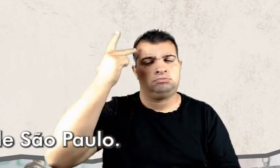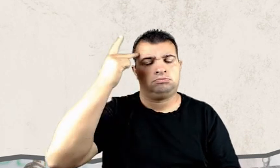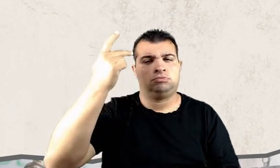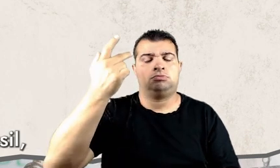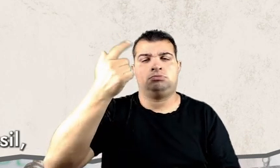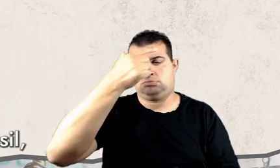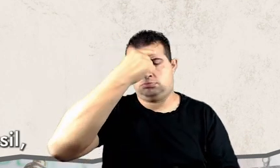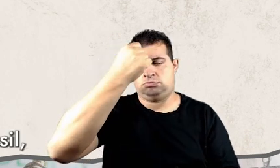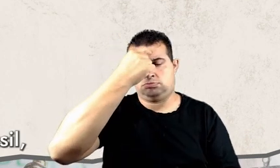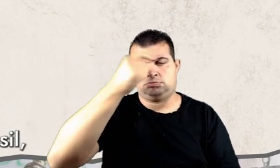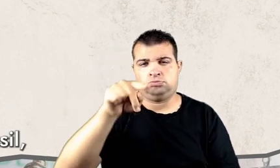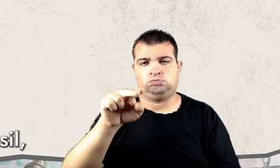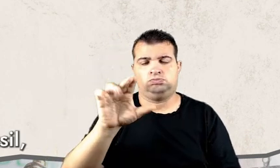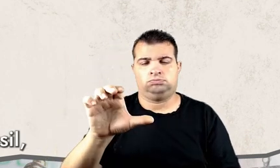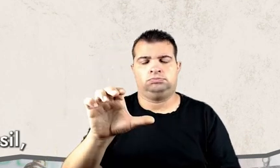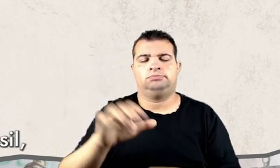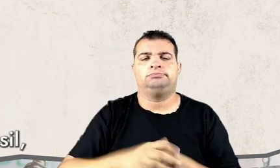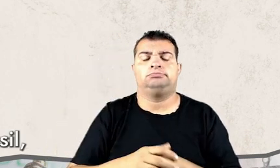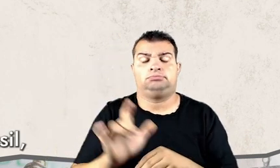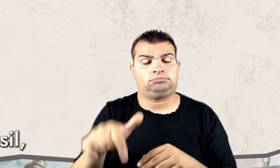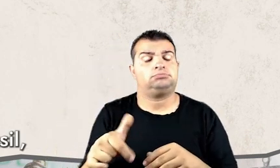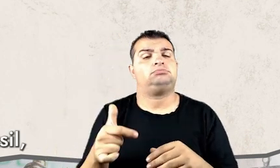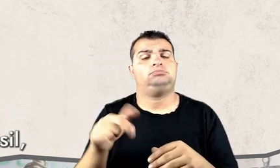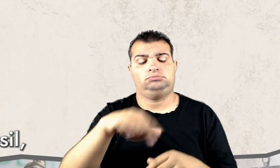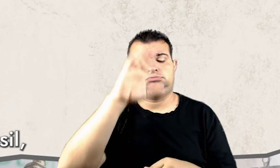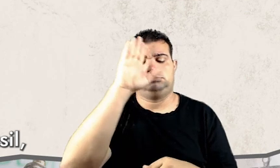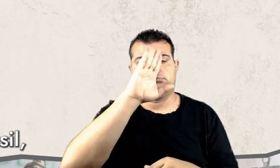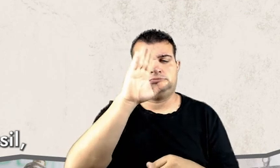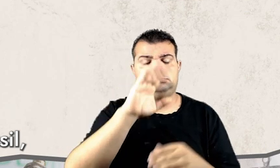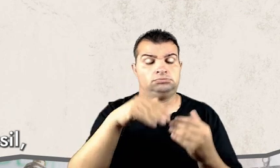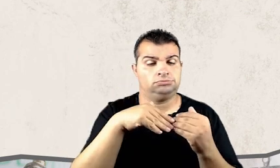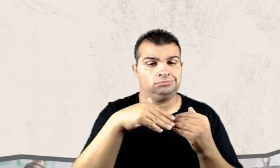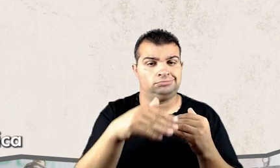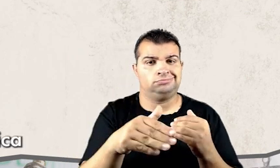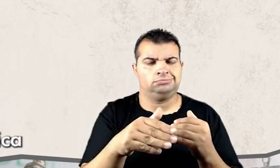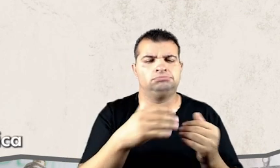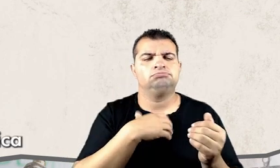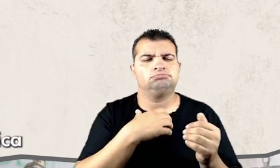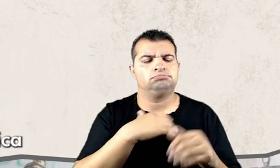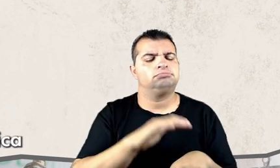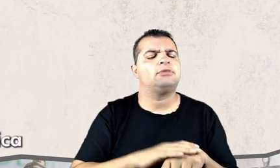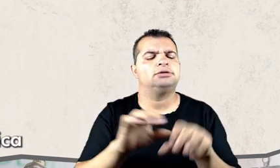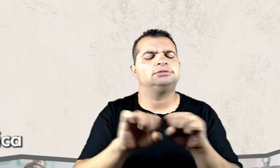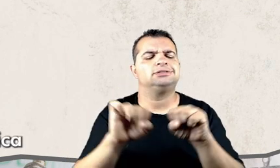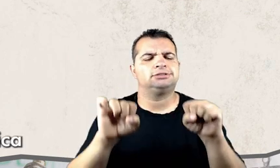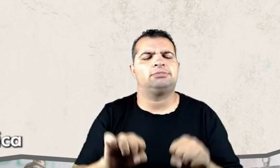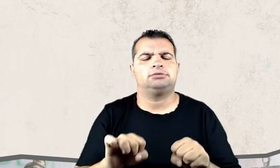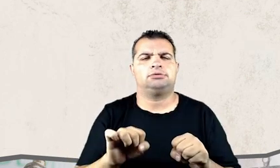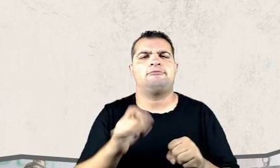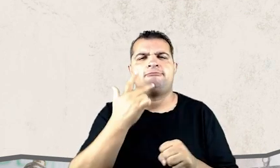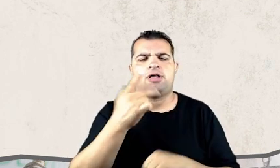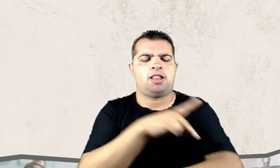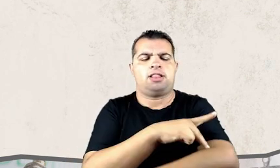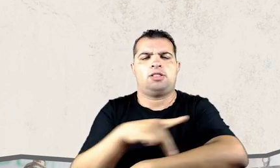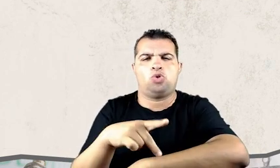São Paulo. Não por acaso é neste momento que no Brasil entra de forma mais sistemática